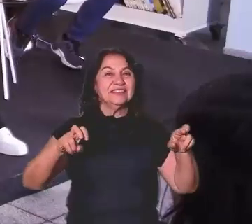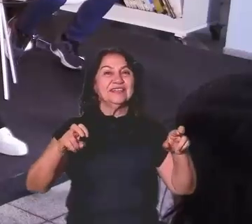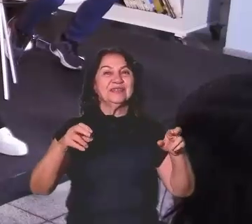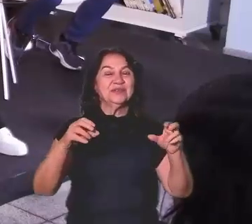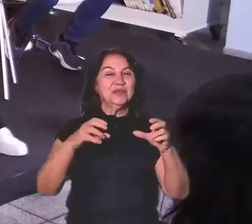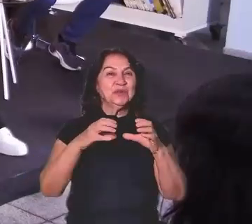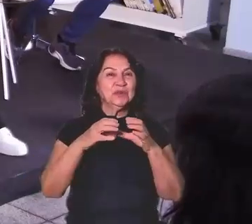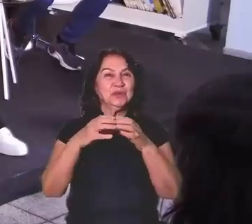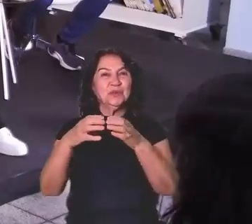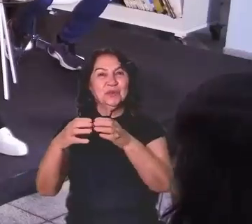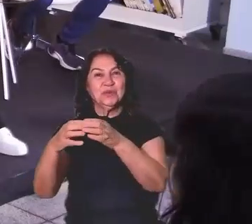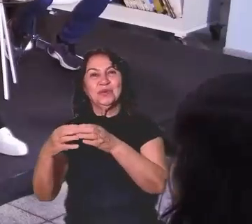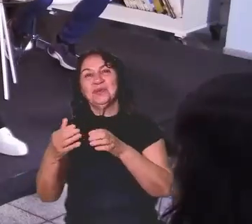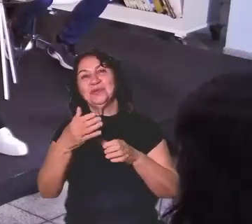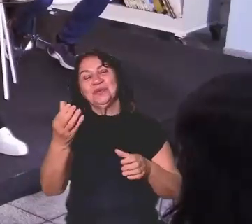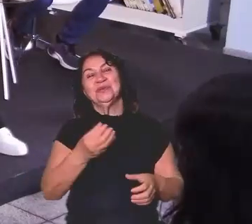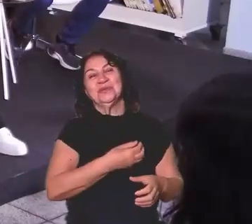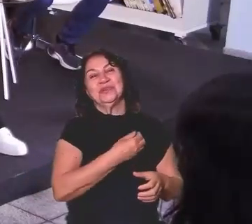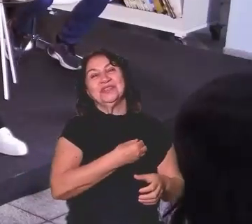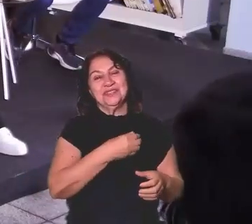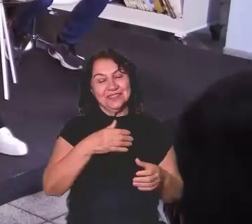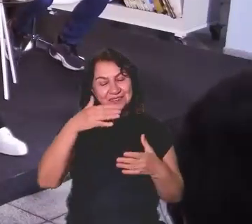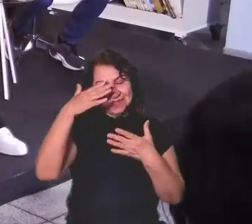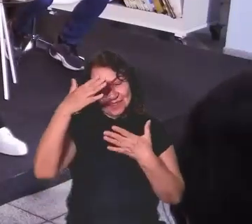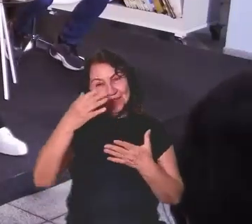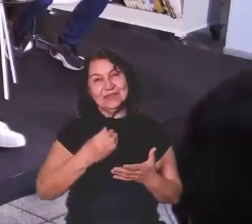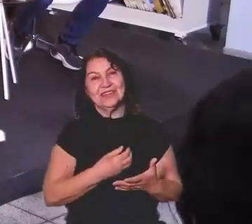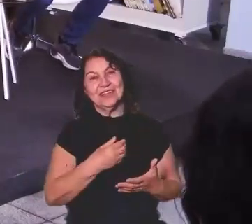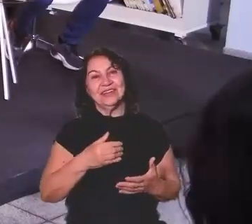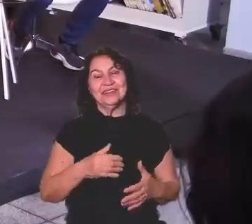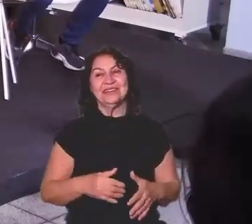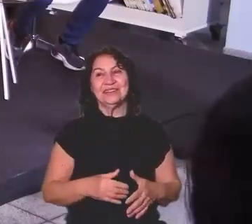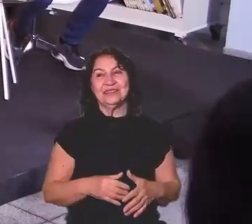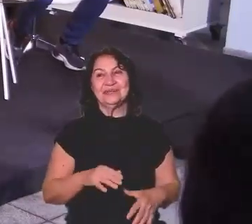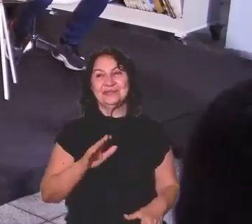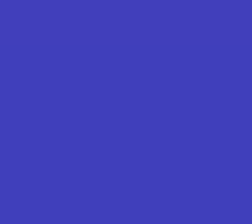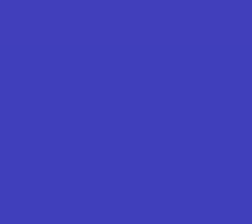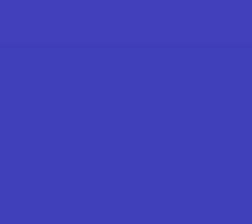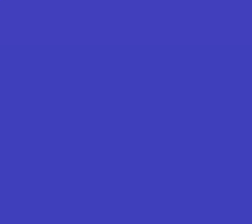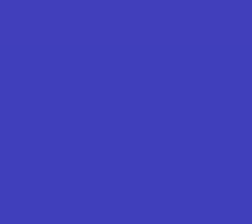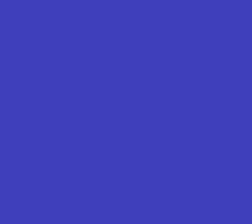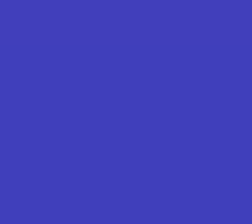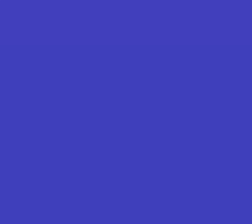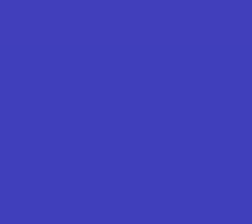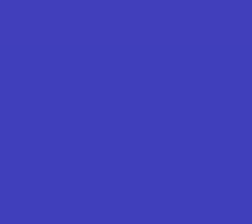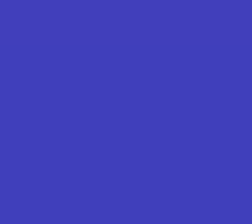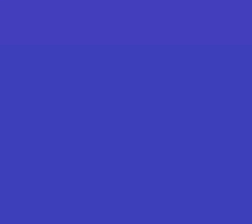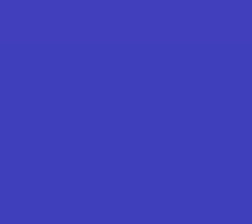trás. Vocês aqui presentes. Muito obrigado. Gente. Até a próxima. Valeu, valeu.